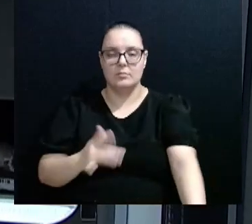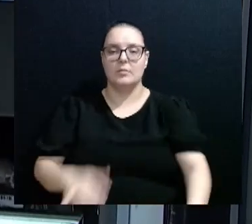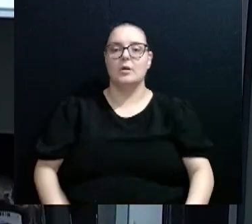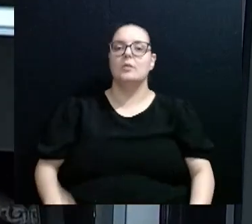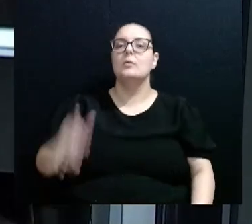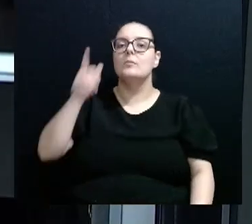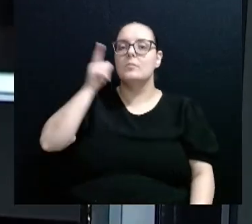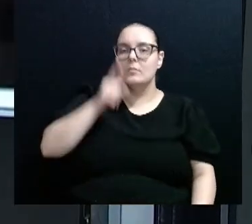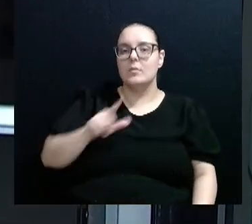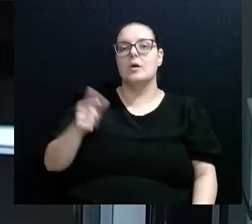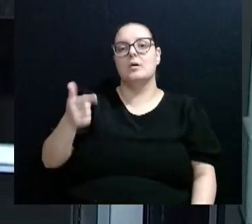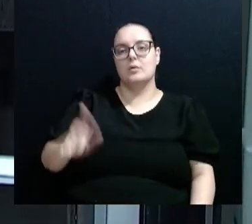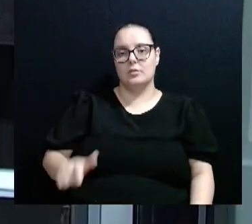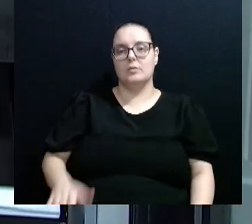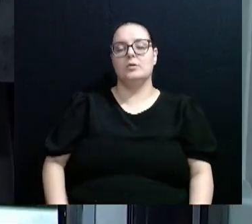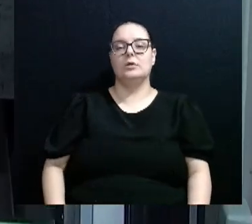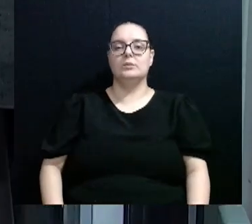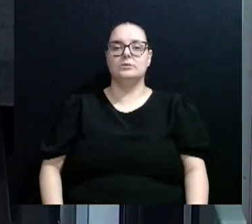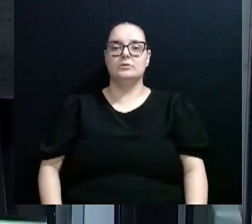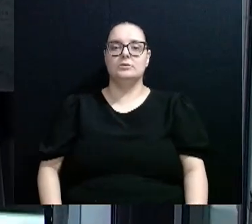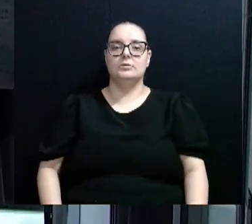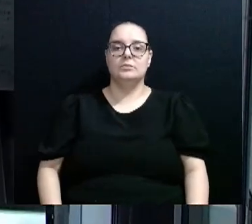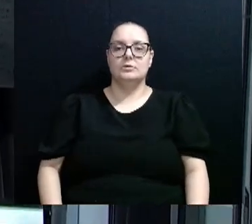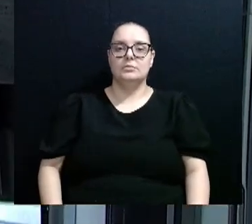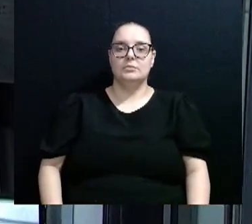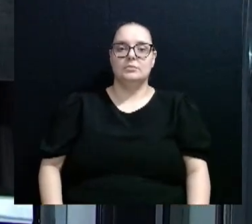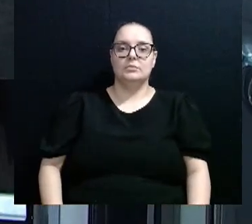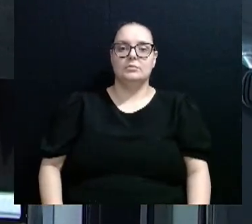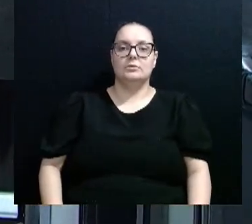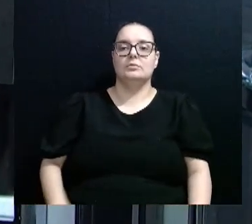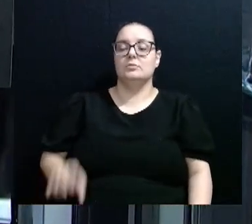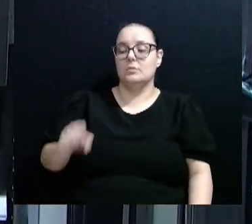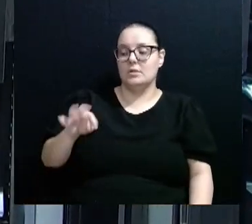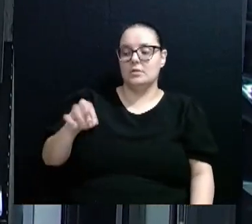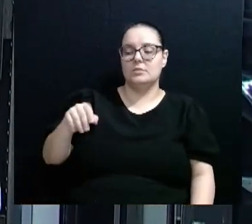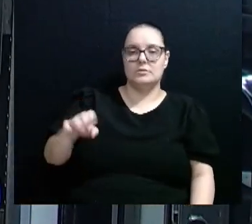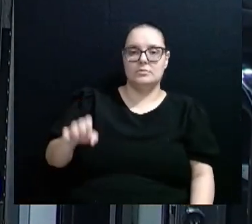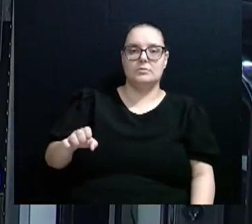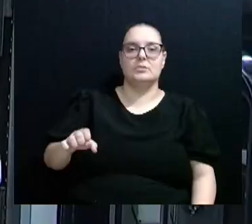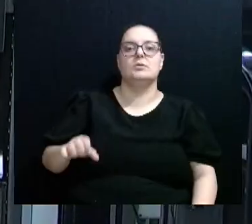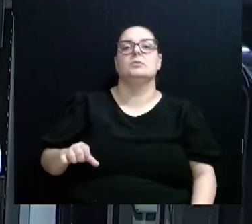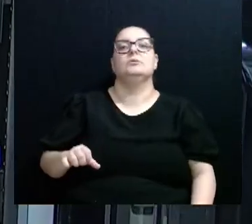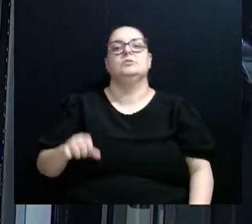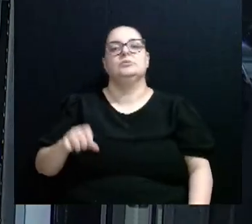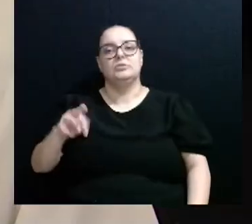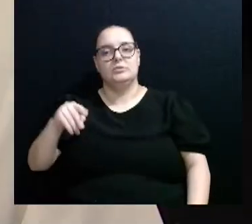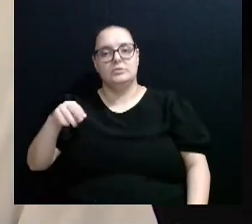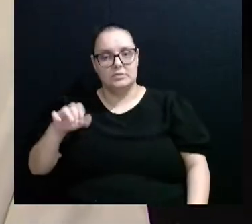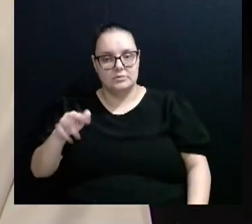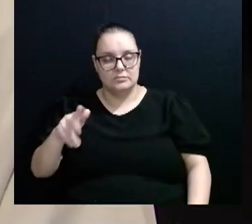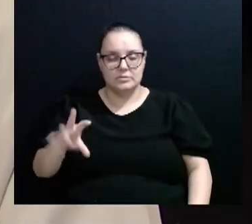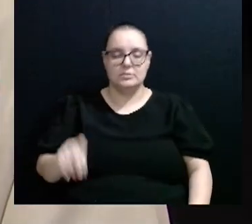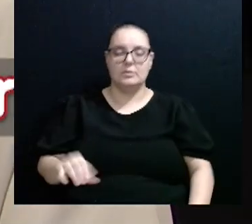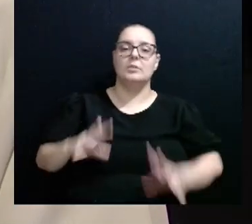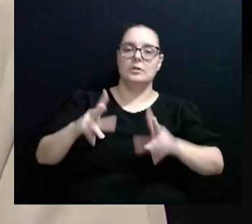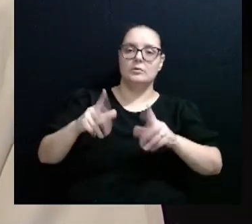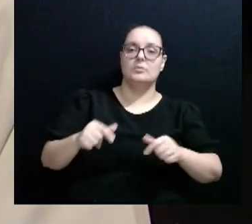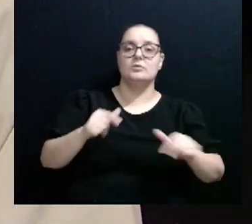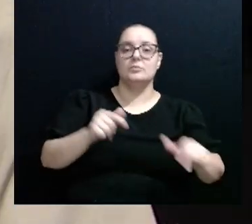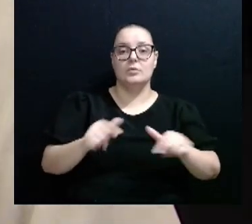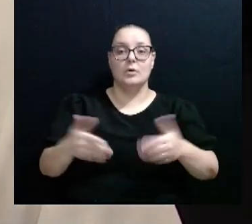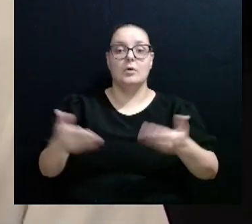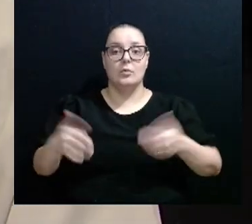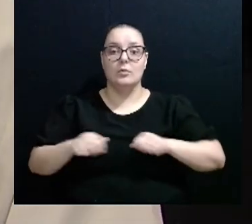realmente o estoque transfusional, né, para todas as agências. Hoje nós distribuímos para